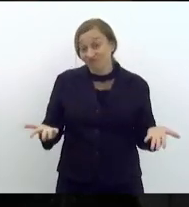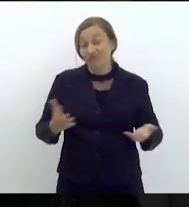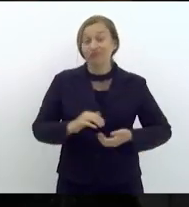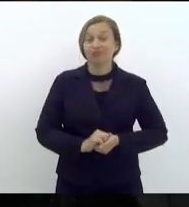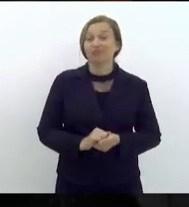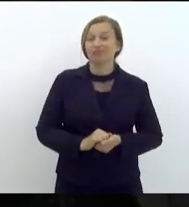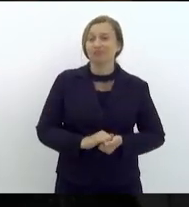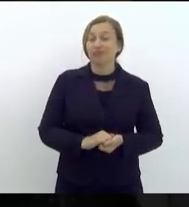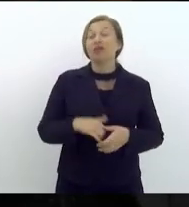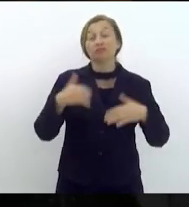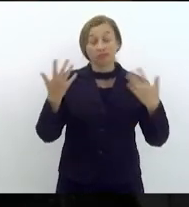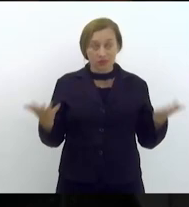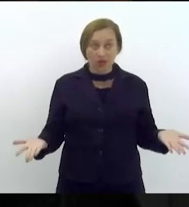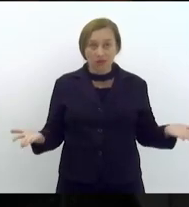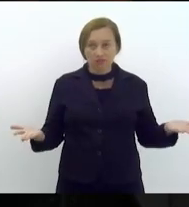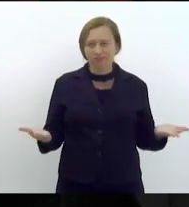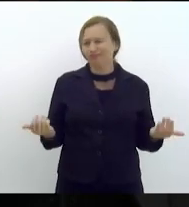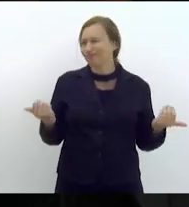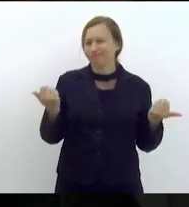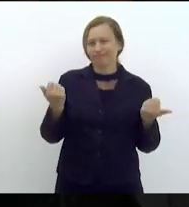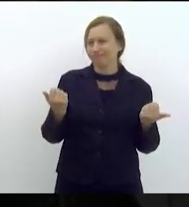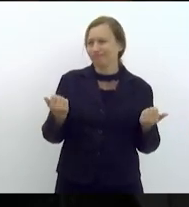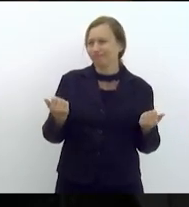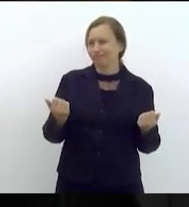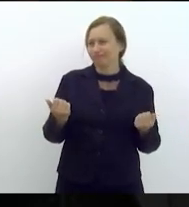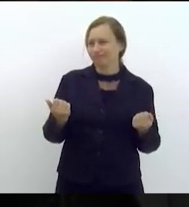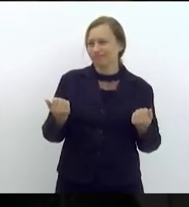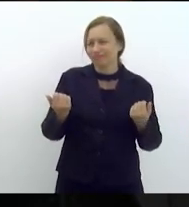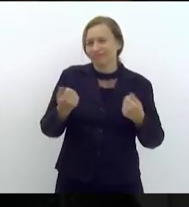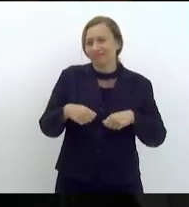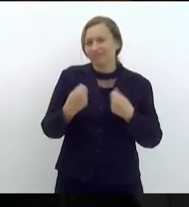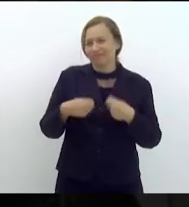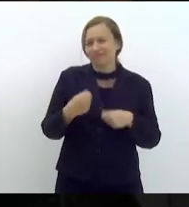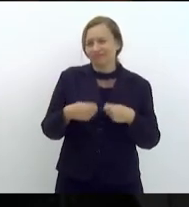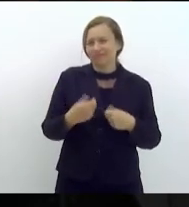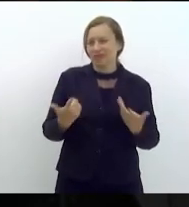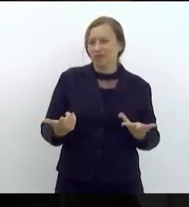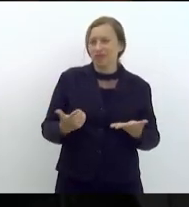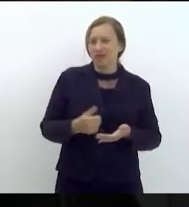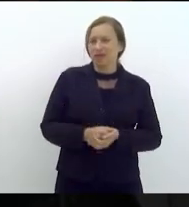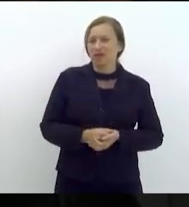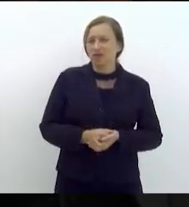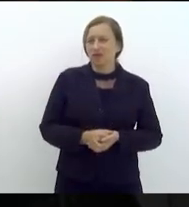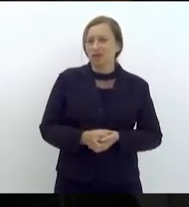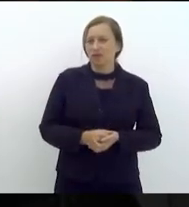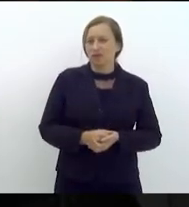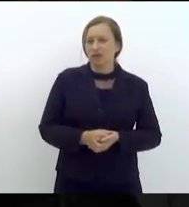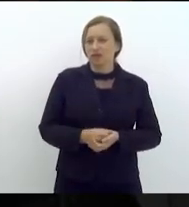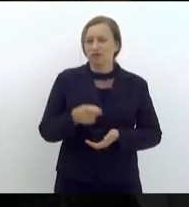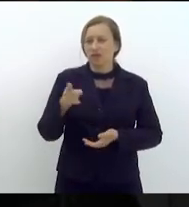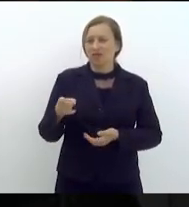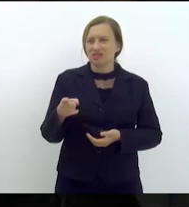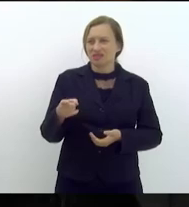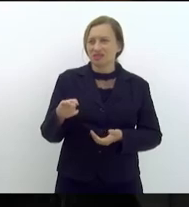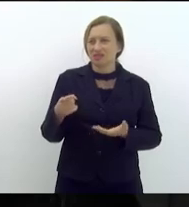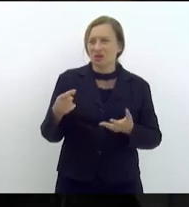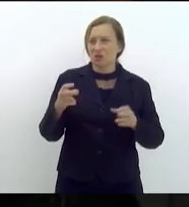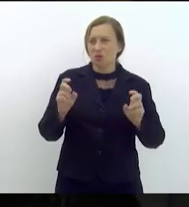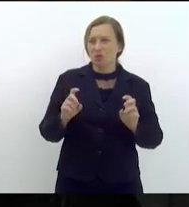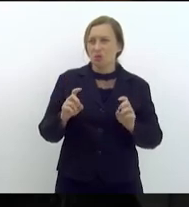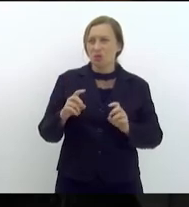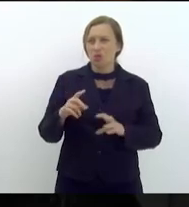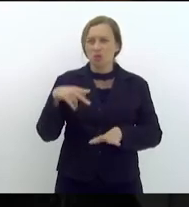então não há necessidade nenhuma se o parlamentar deseja marcar a posição